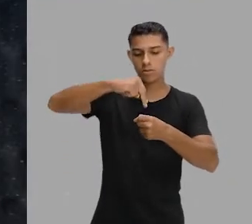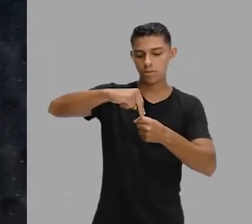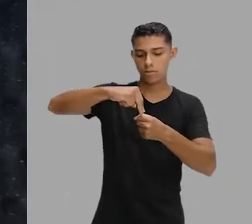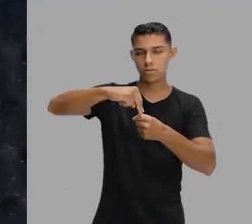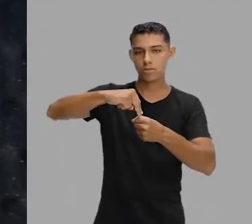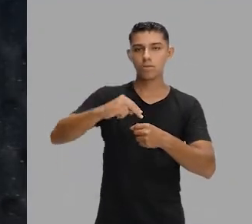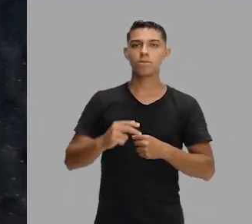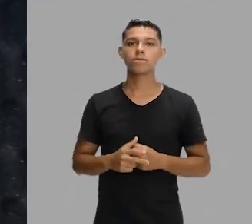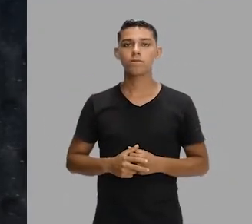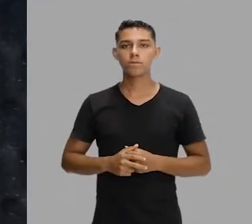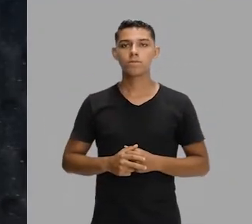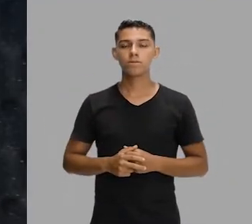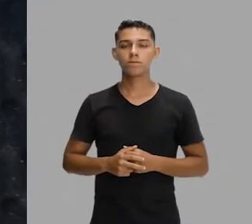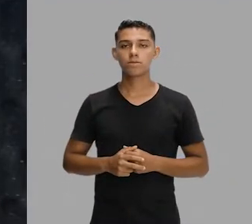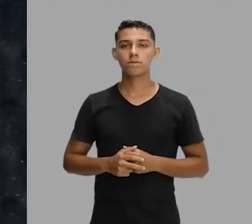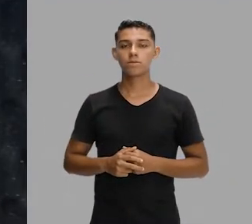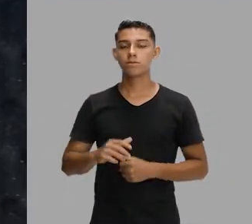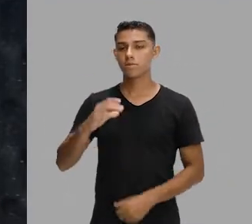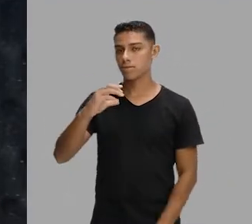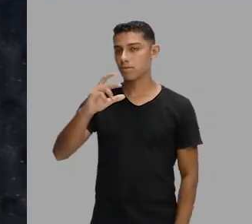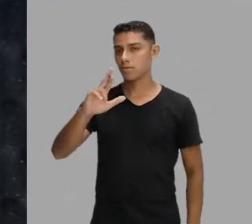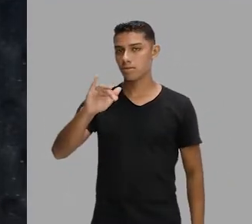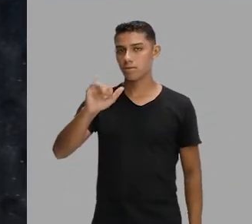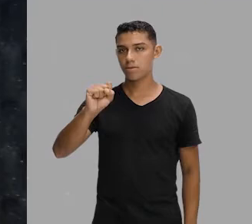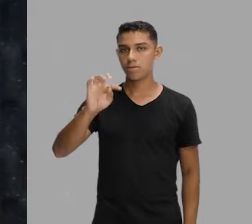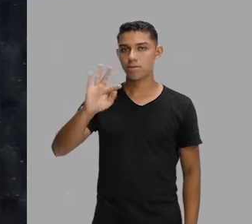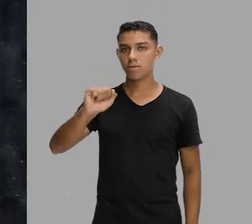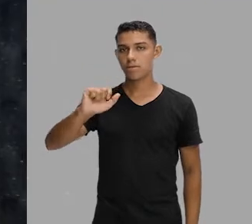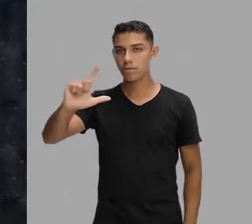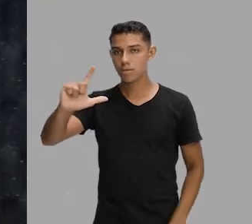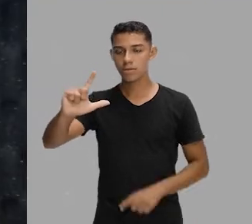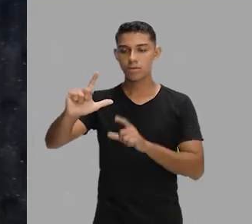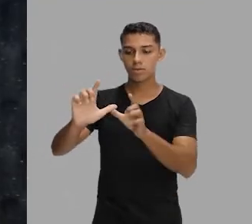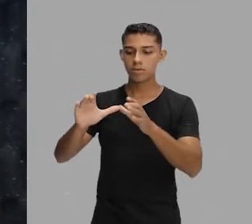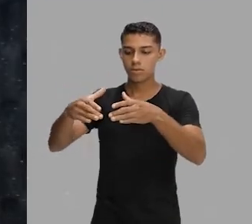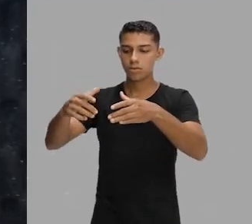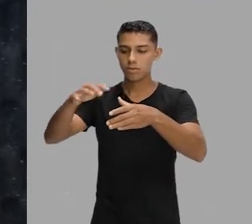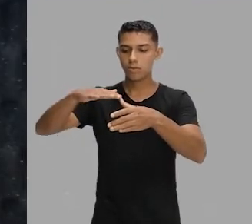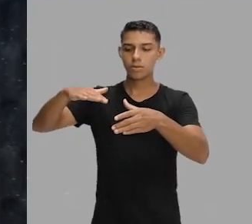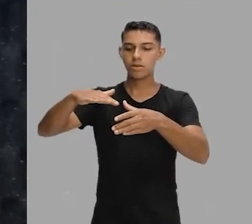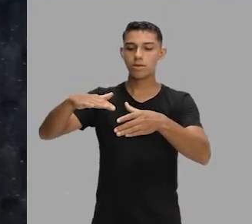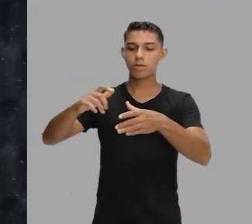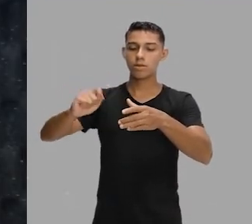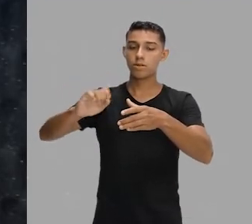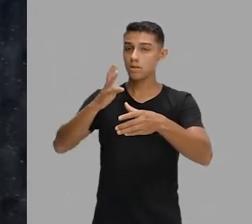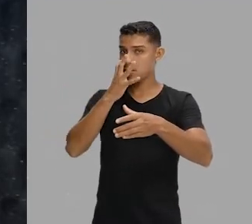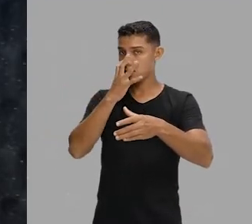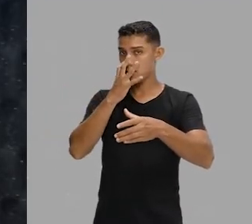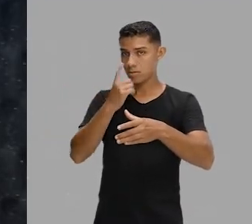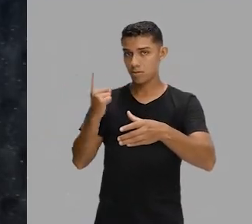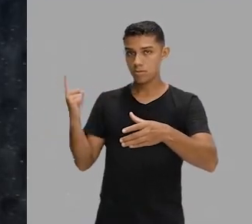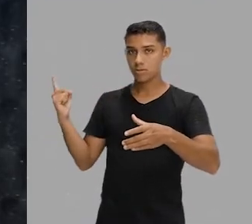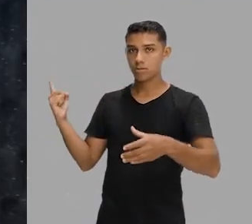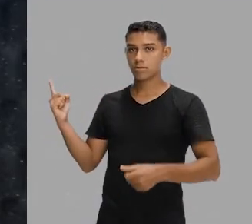Então, em um cristal, ou seja, naquele retículo cristalino, observe aqui na